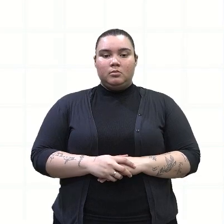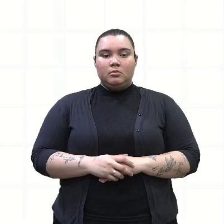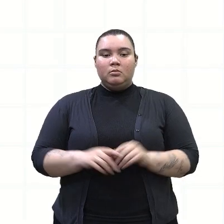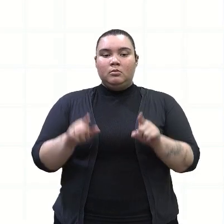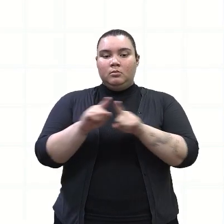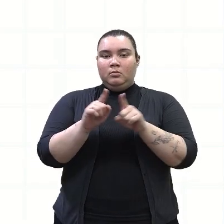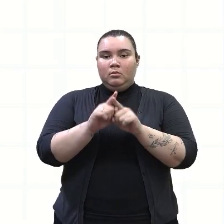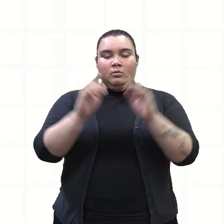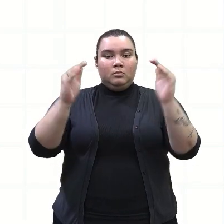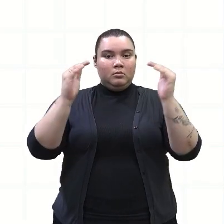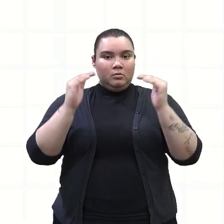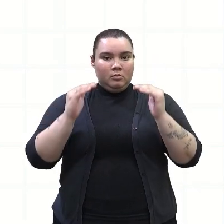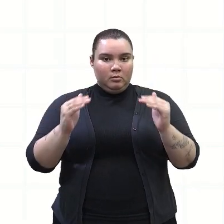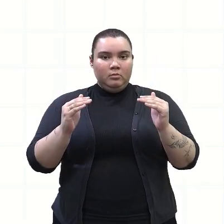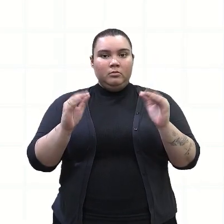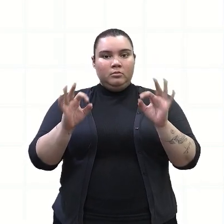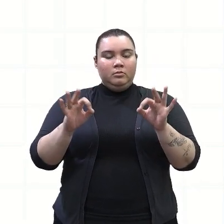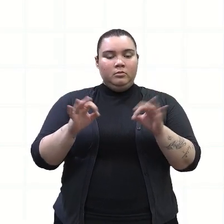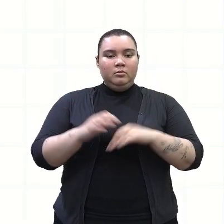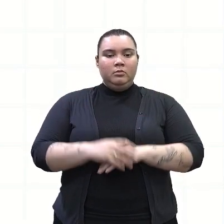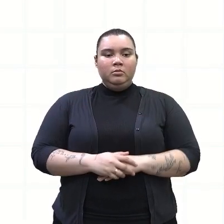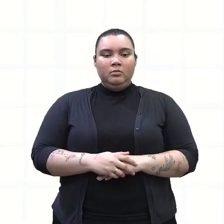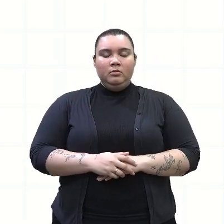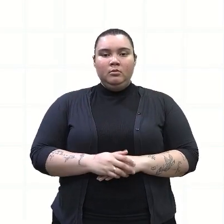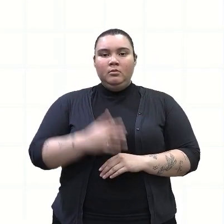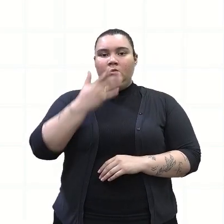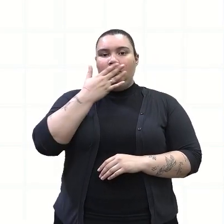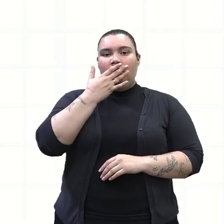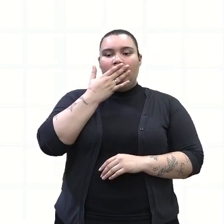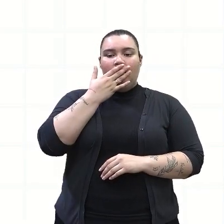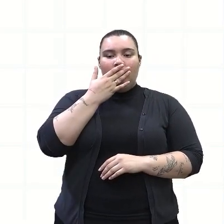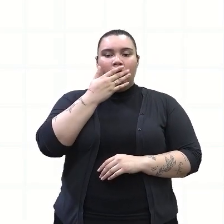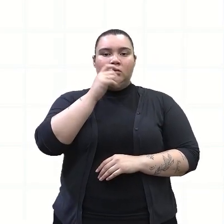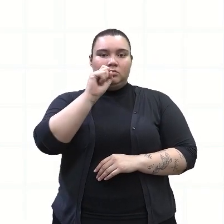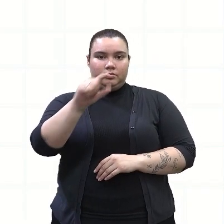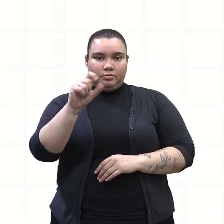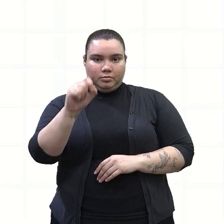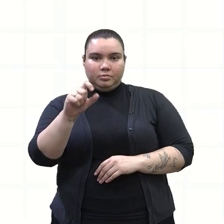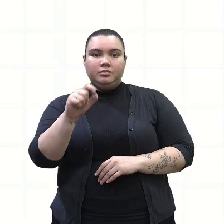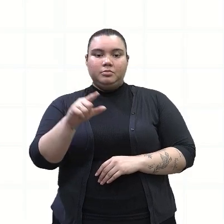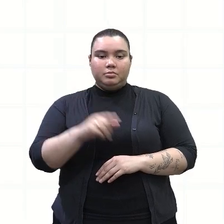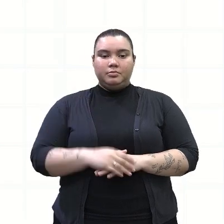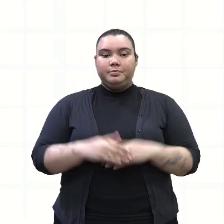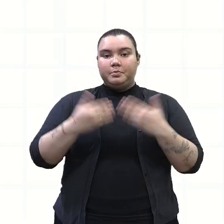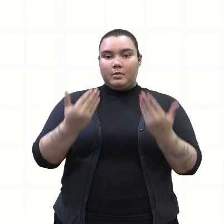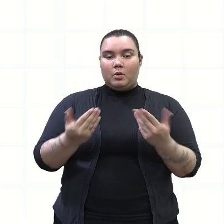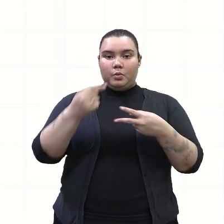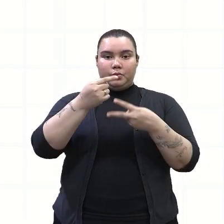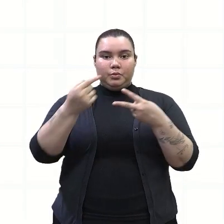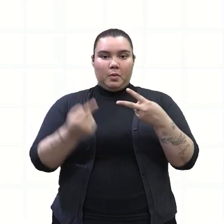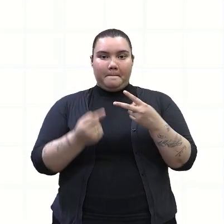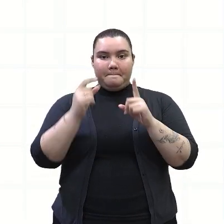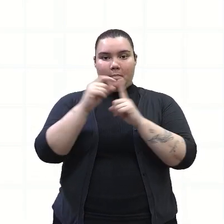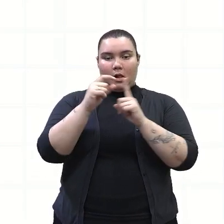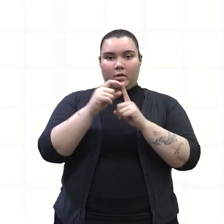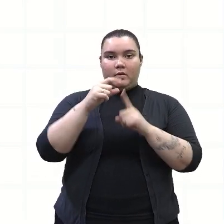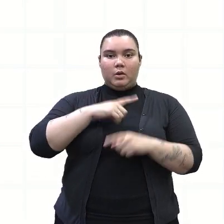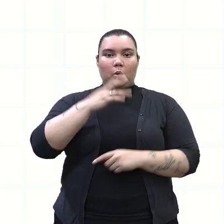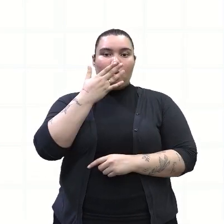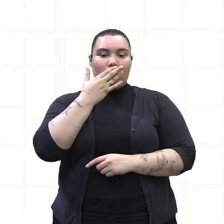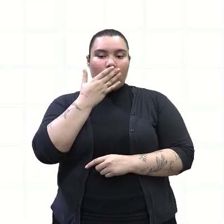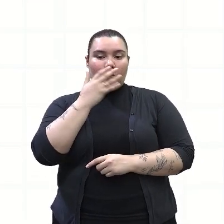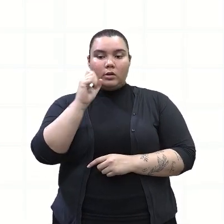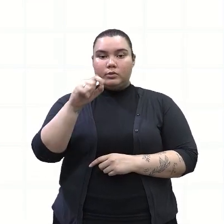embaixo também, tudo bem? Ele está em azul, ou seja, essas duas palavras que estão em azul,